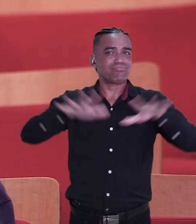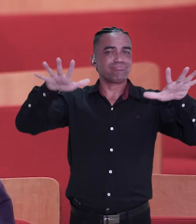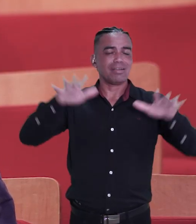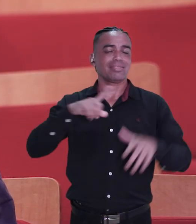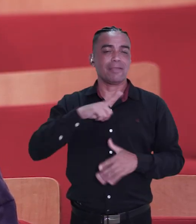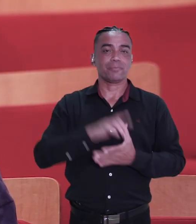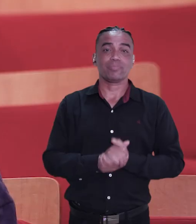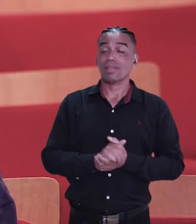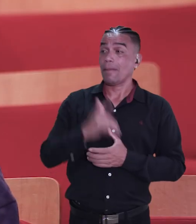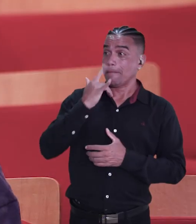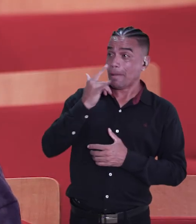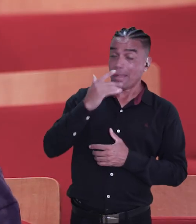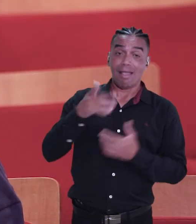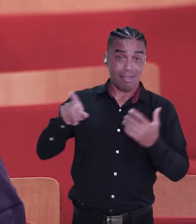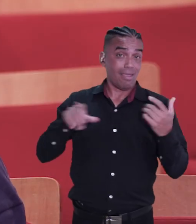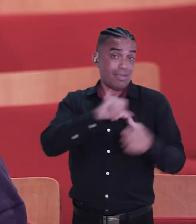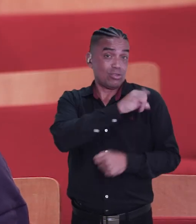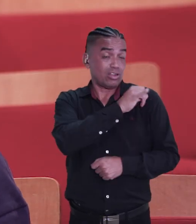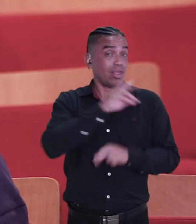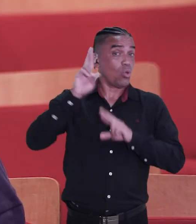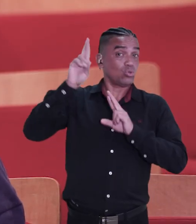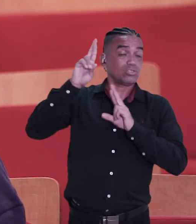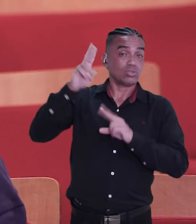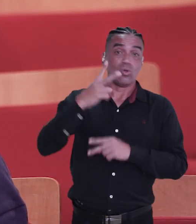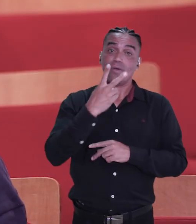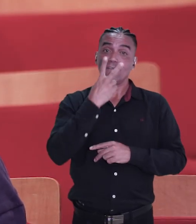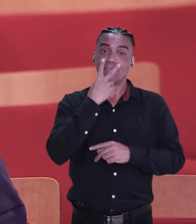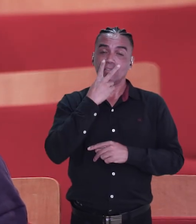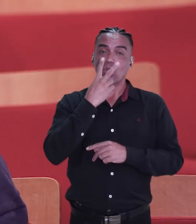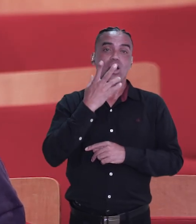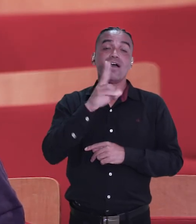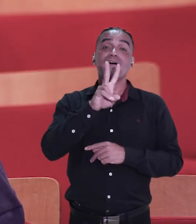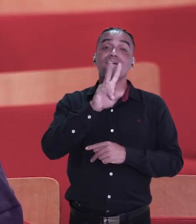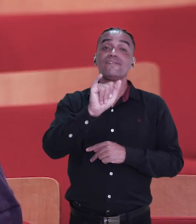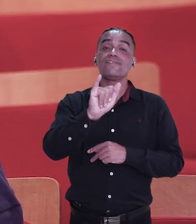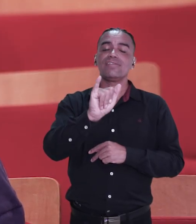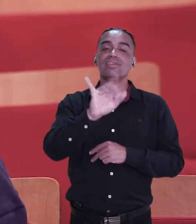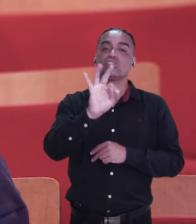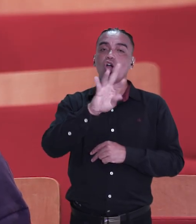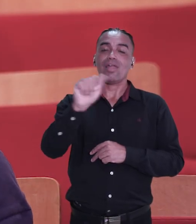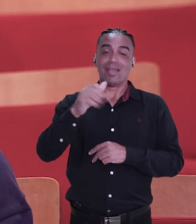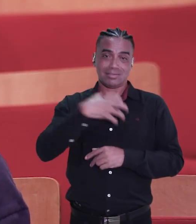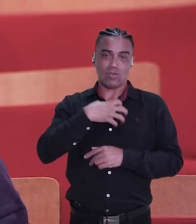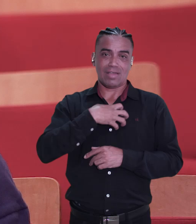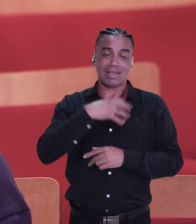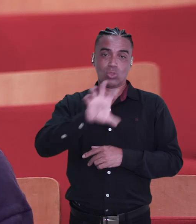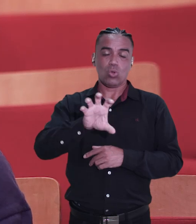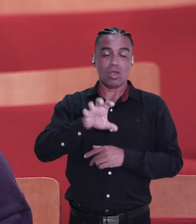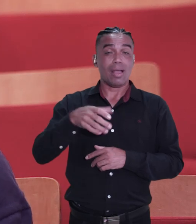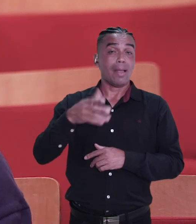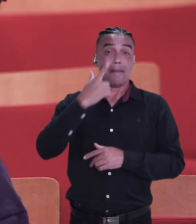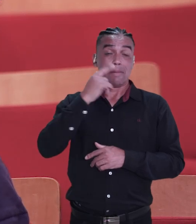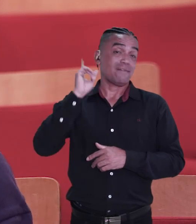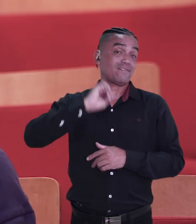linda. Está por aí. Bom, muito bom. Meu pai era carioca, eu sou torcedor do Vitória, né? Sou de Salvador, por causa do meu pai, que era